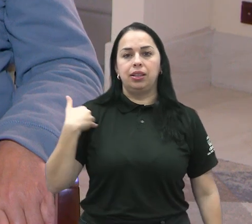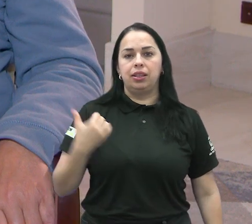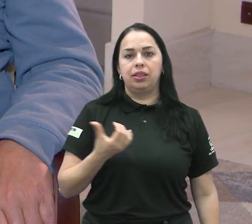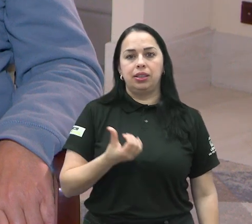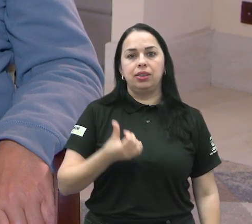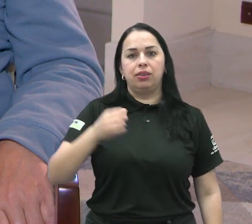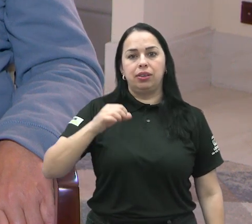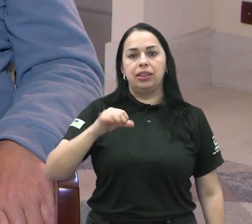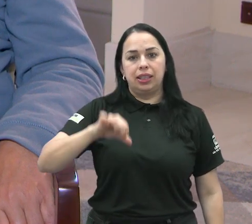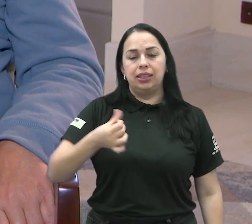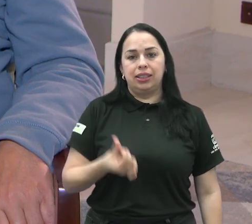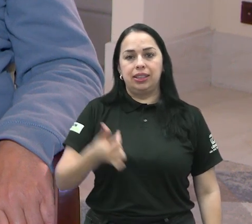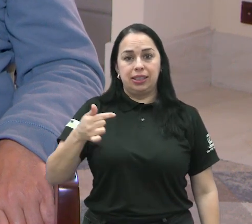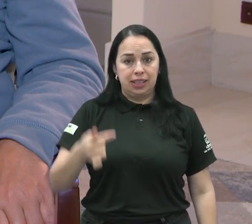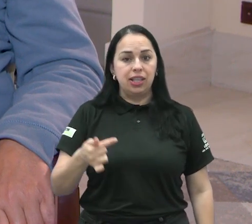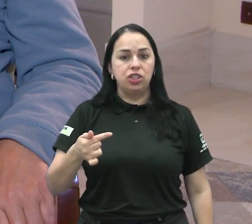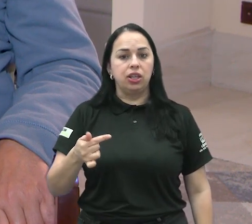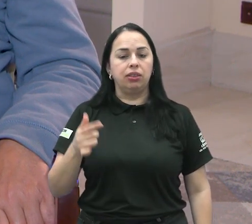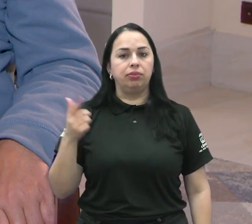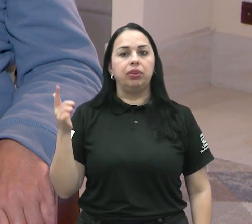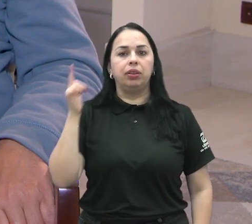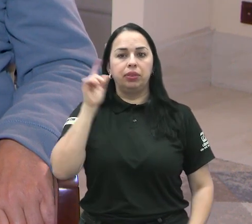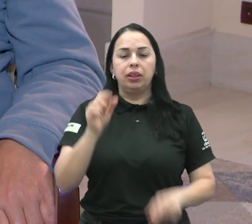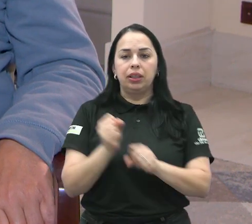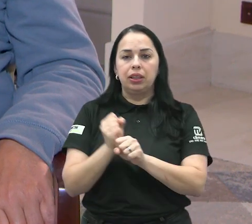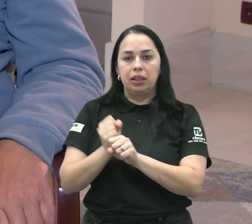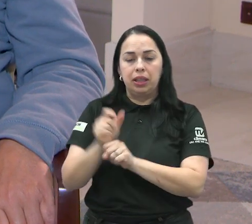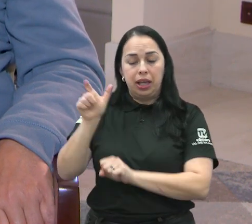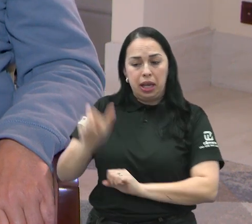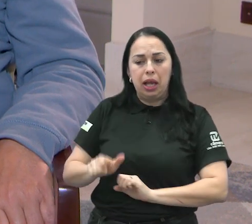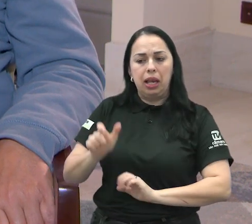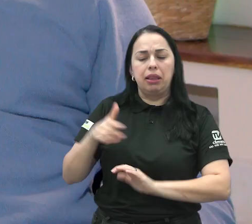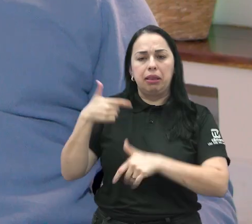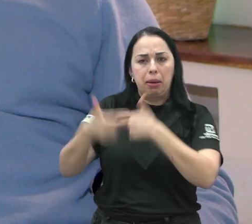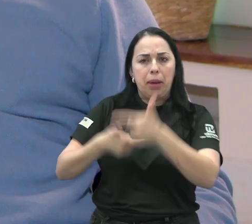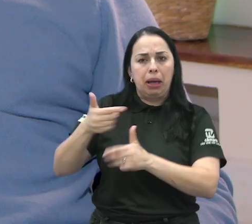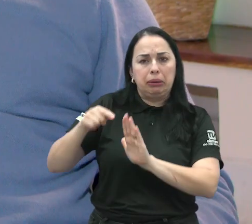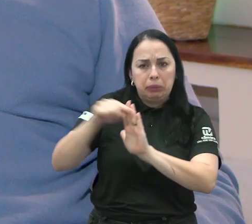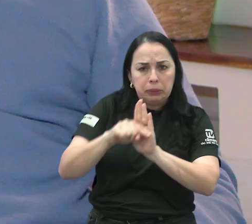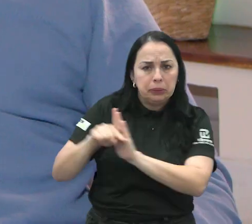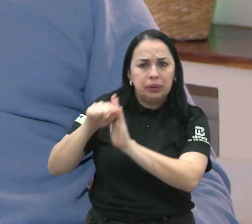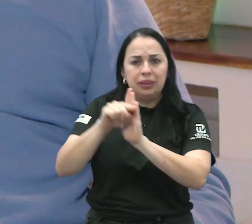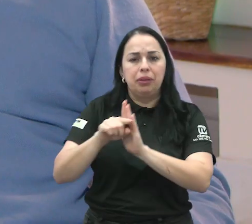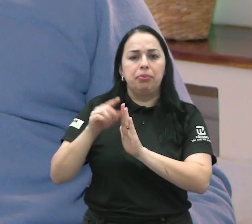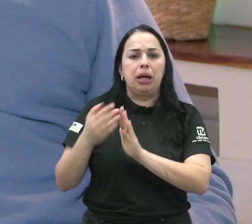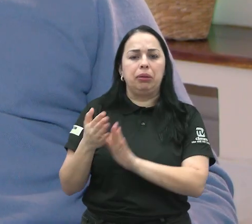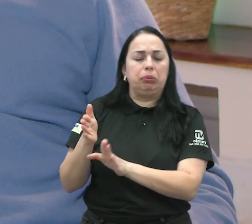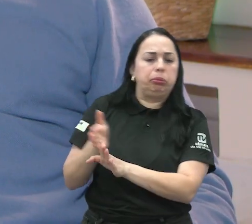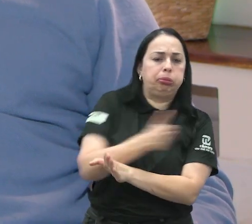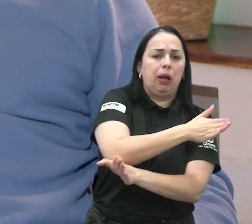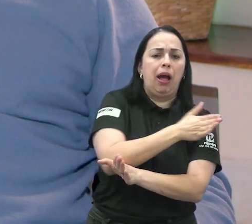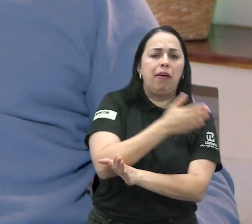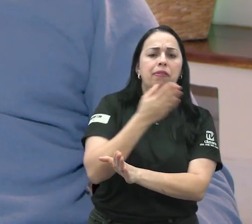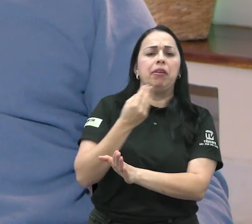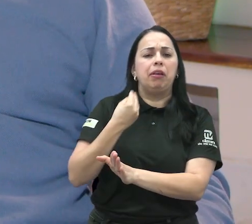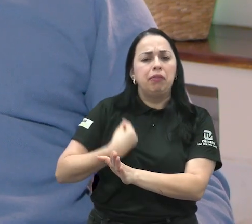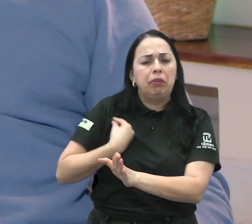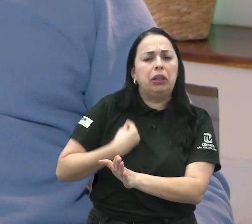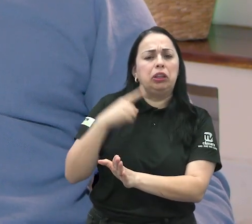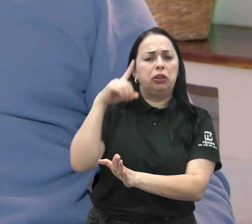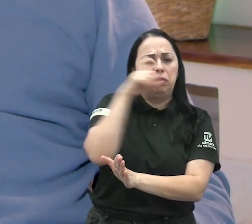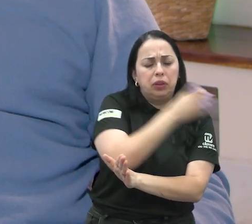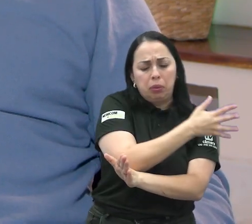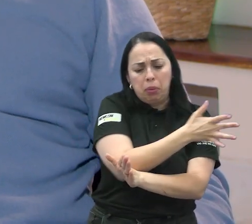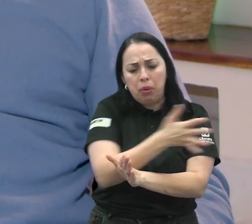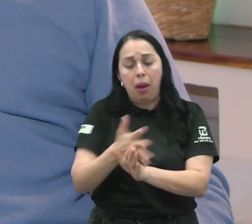Aos 67 anos, Luiz mantém uma rotina ativa e a mente determinada. Pesquisador apaixonado por natureza, já enfrentou